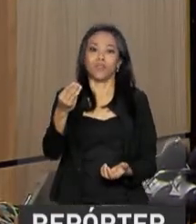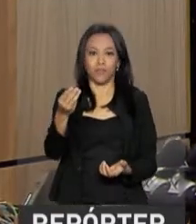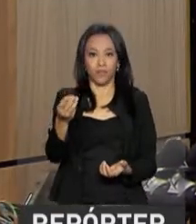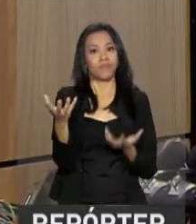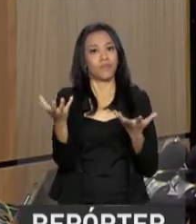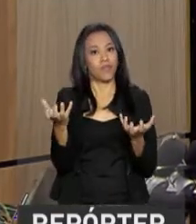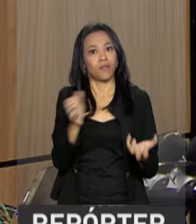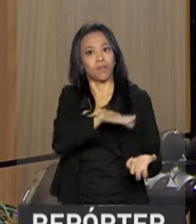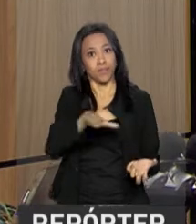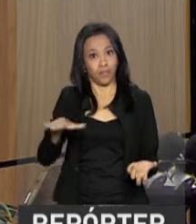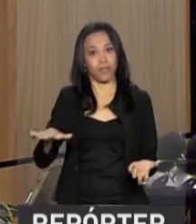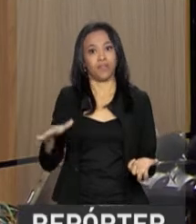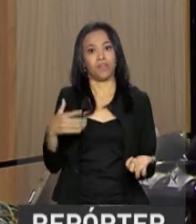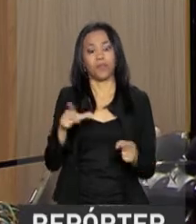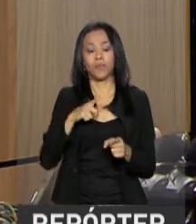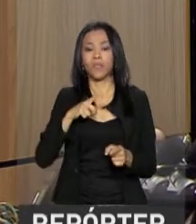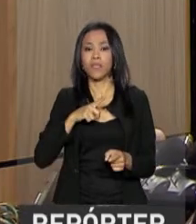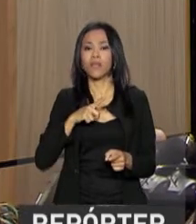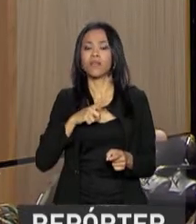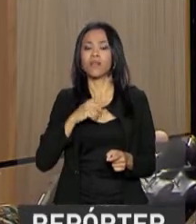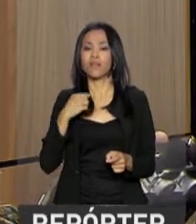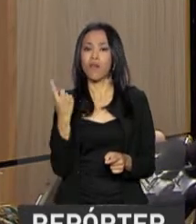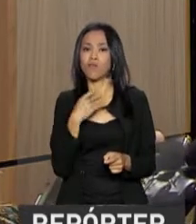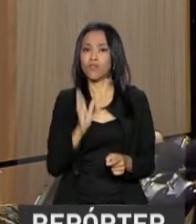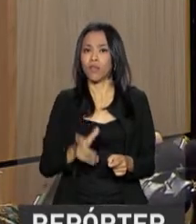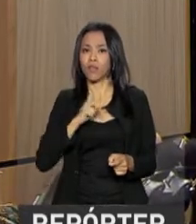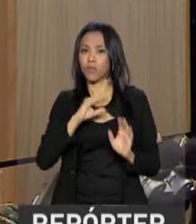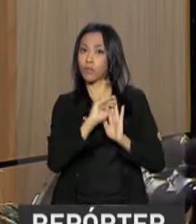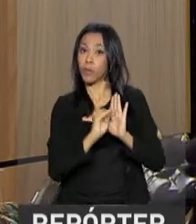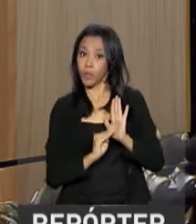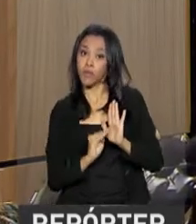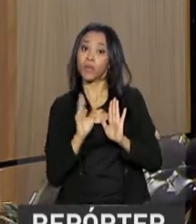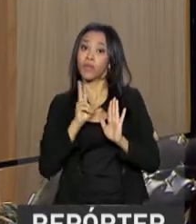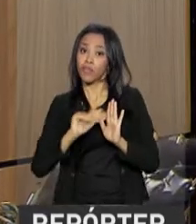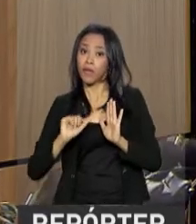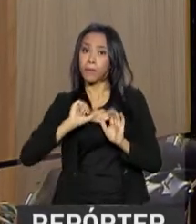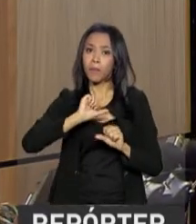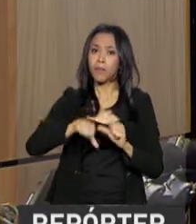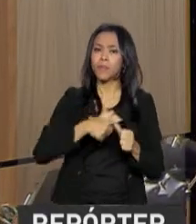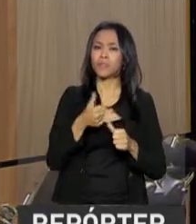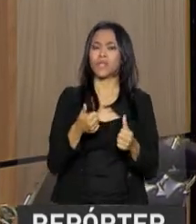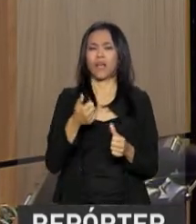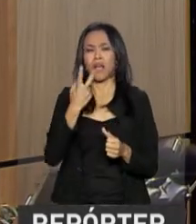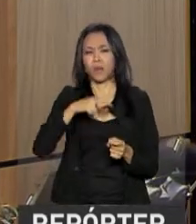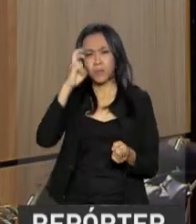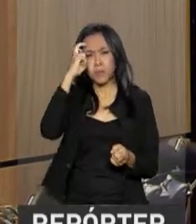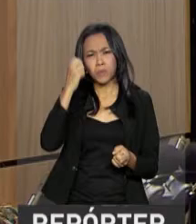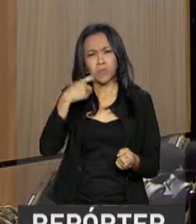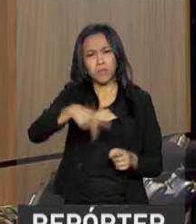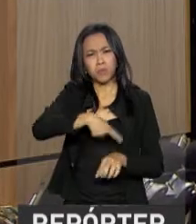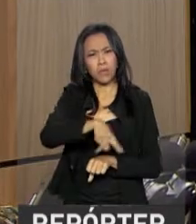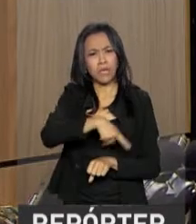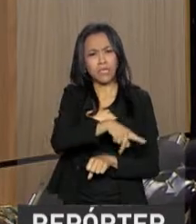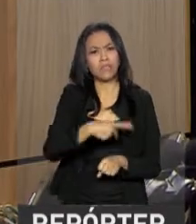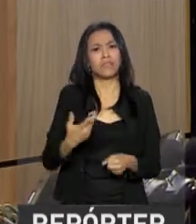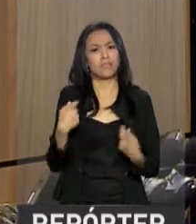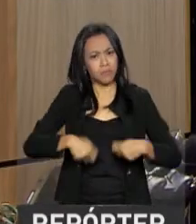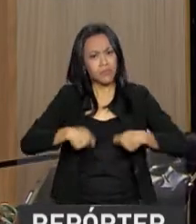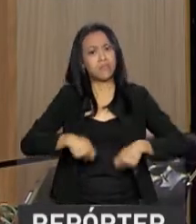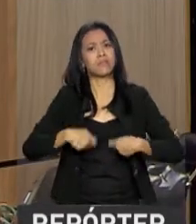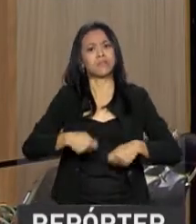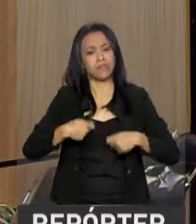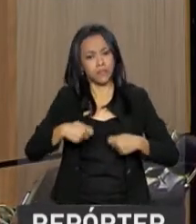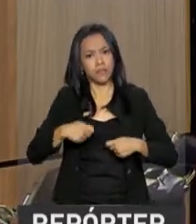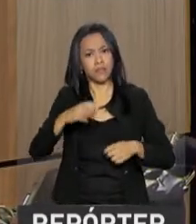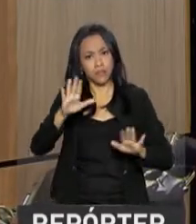realmente agora nós temos um programa que a gente almeja modificar a cultura do país essa cultura que é tão necessária para que